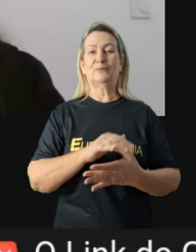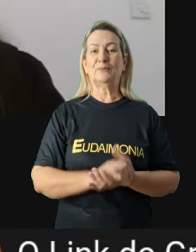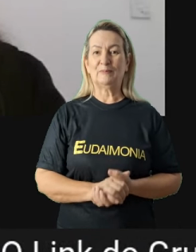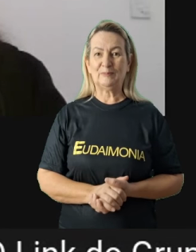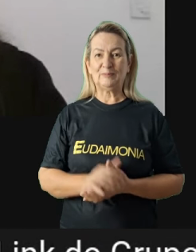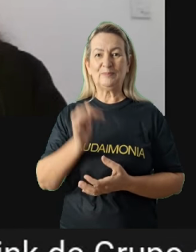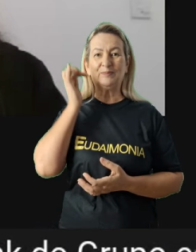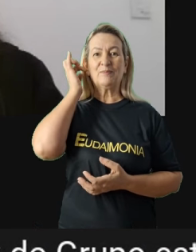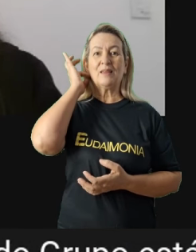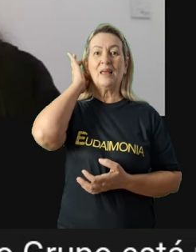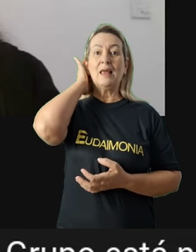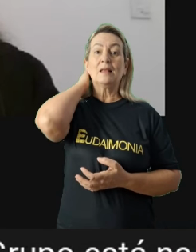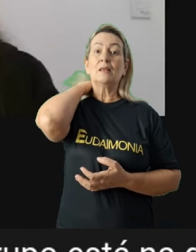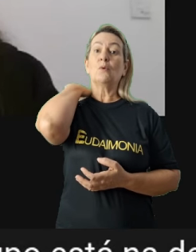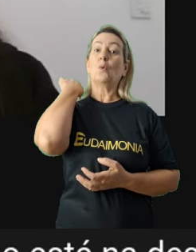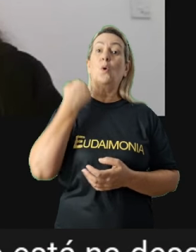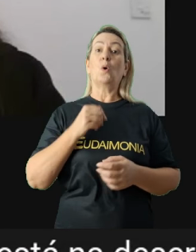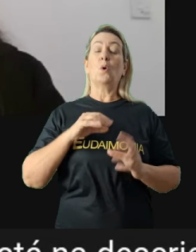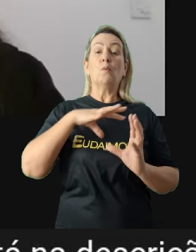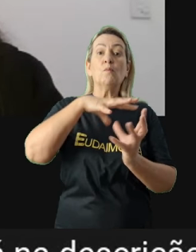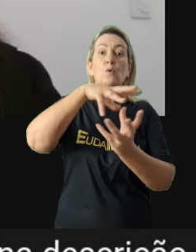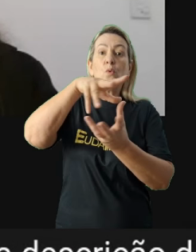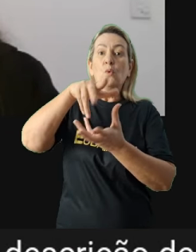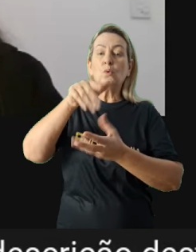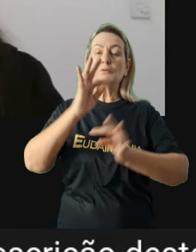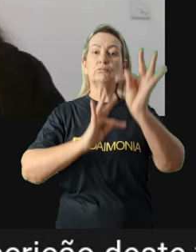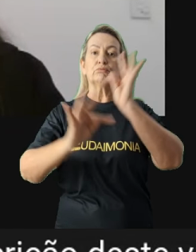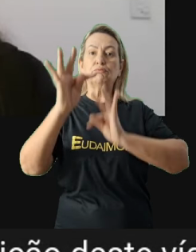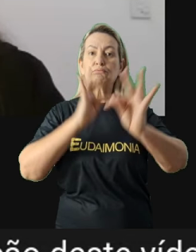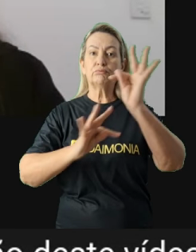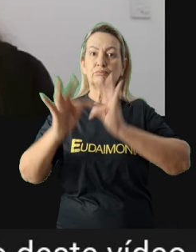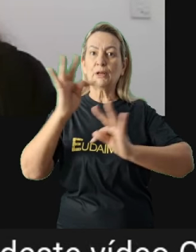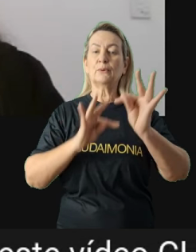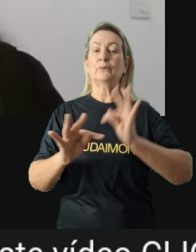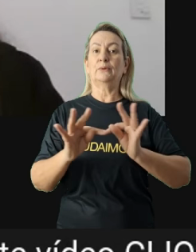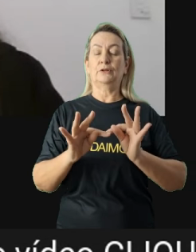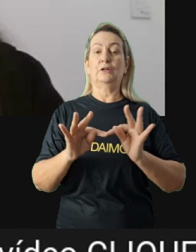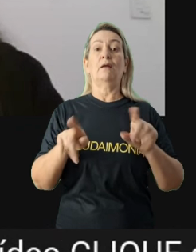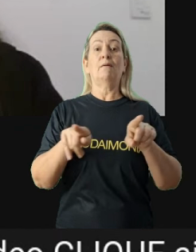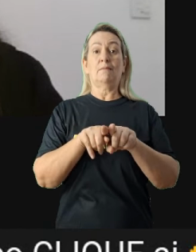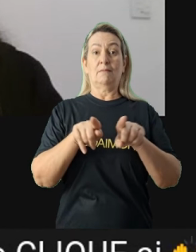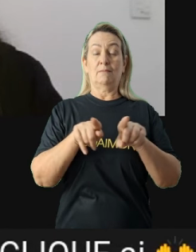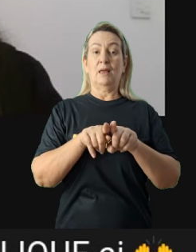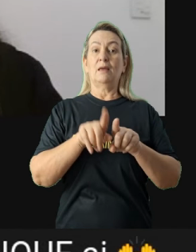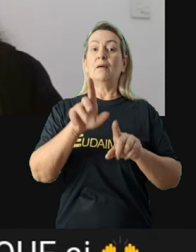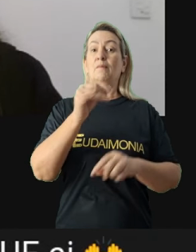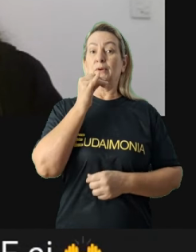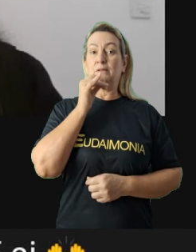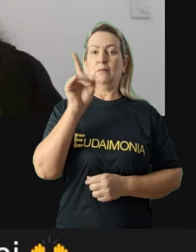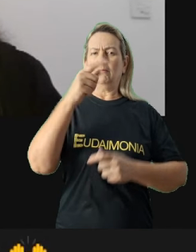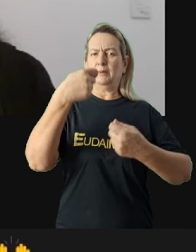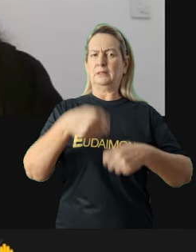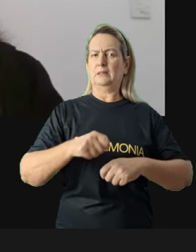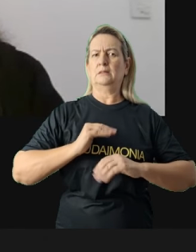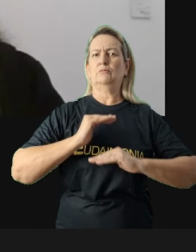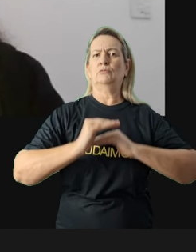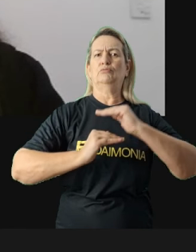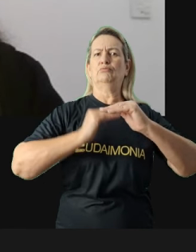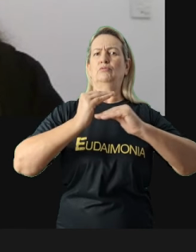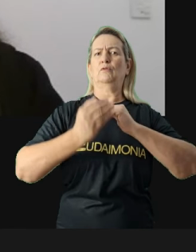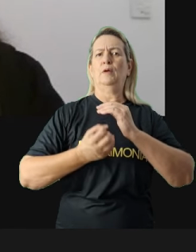rolando, né? Já tá rolando isso aí, tá certo? É isso aí, o mundo da tecnologia também está sendo muito afetado.